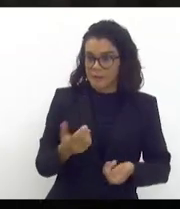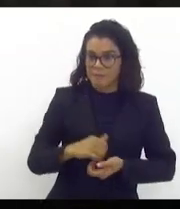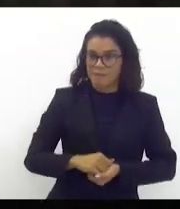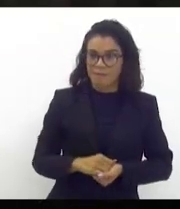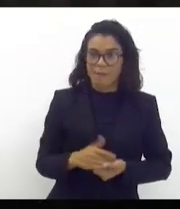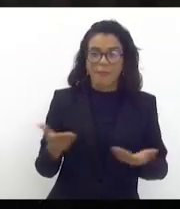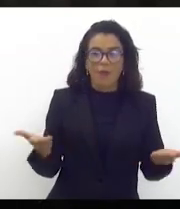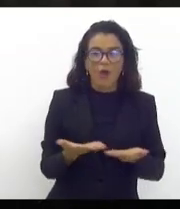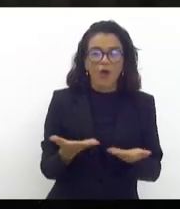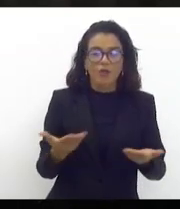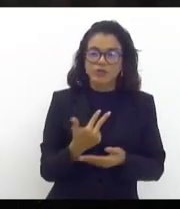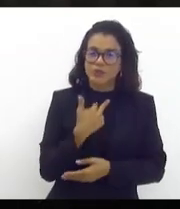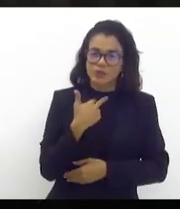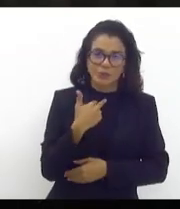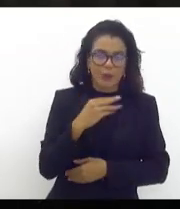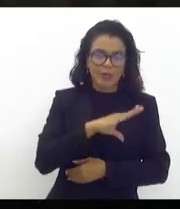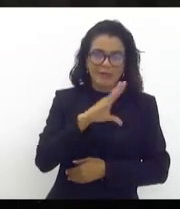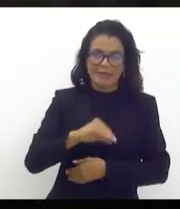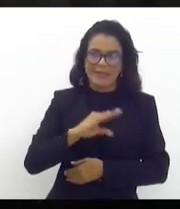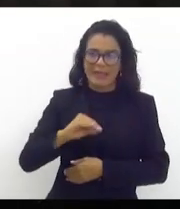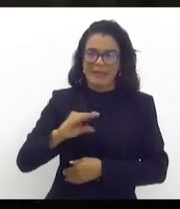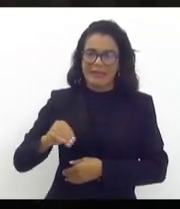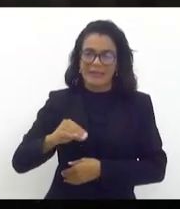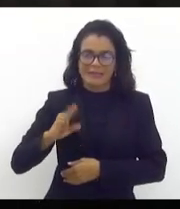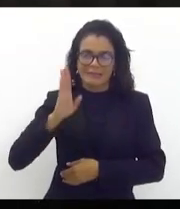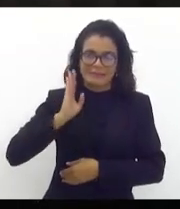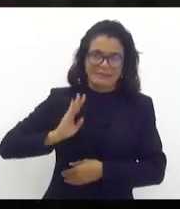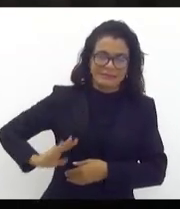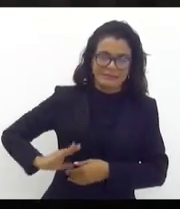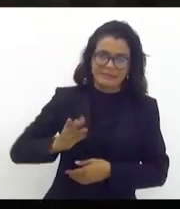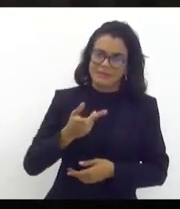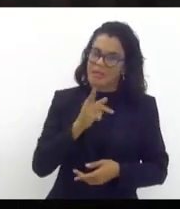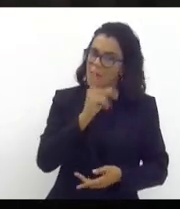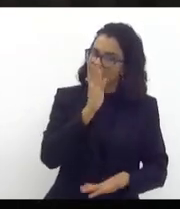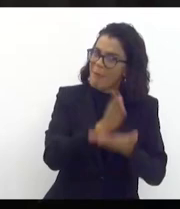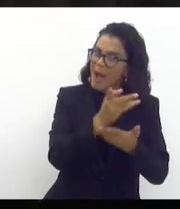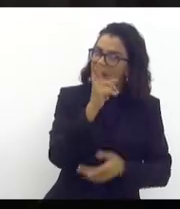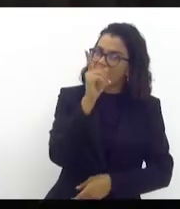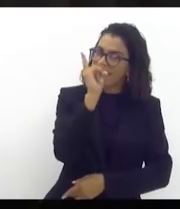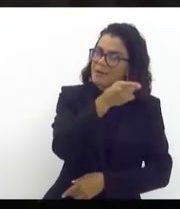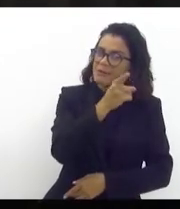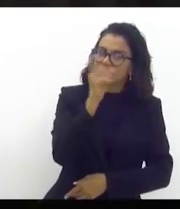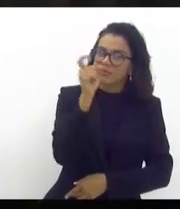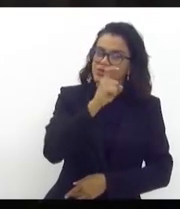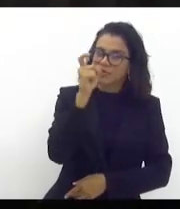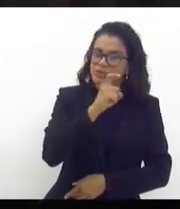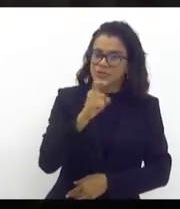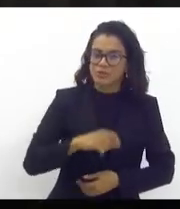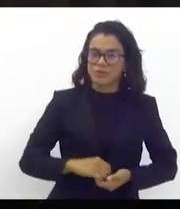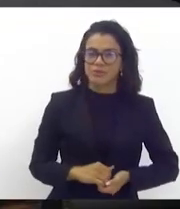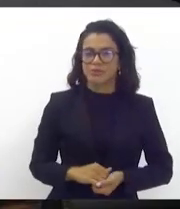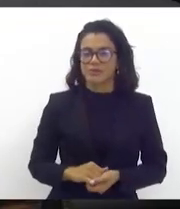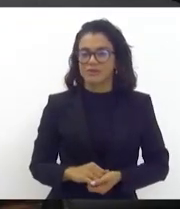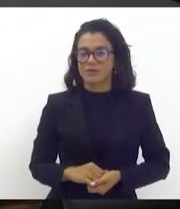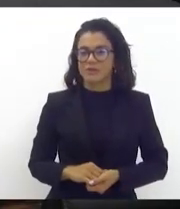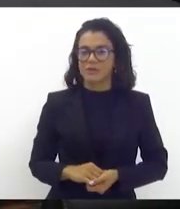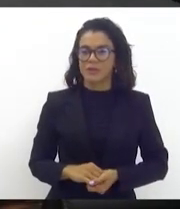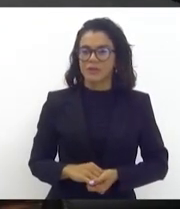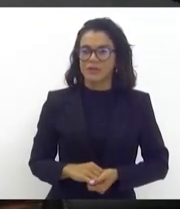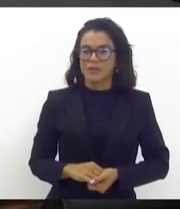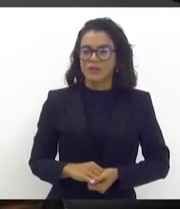não pode haver atraso de pagamento. Então, governador, não seja caloteiro, pague as bolsas da UERJ.